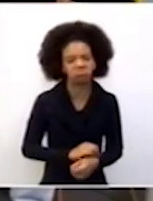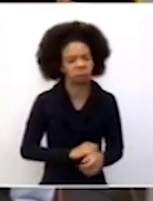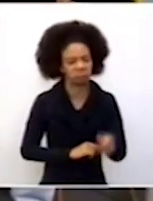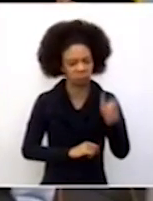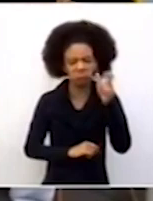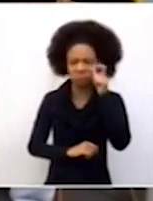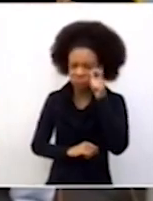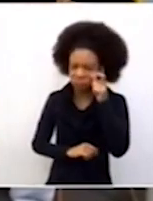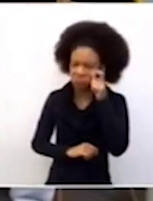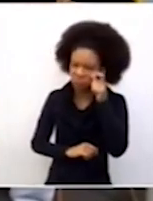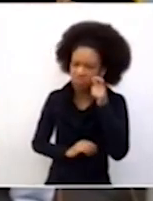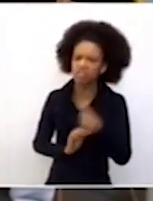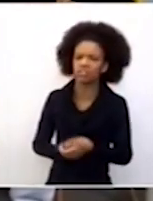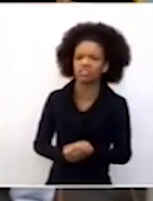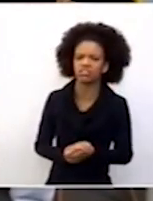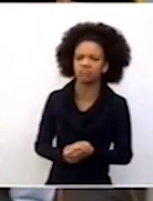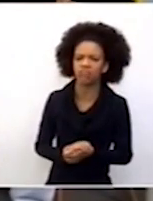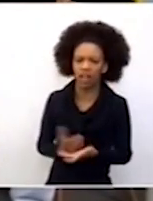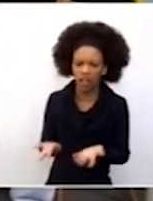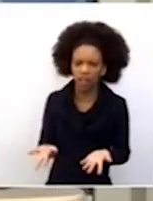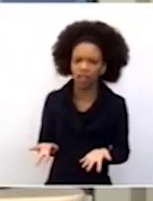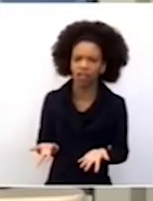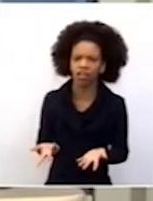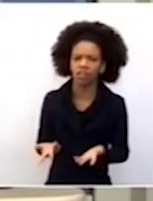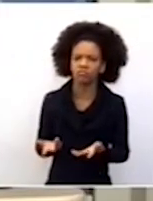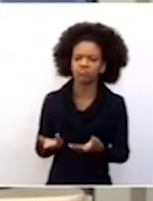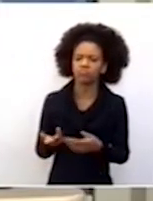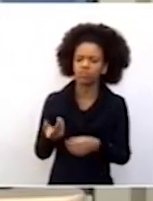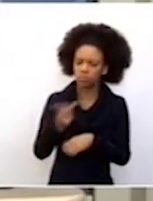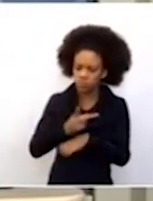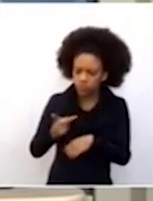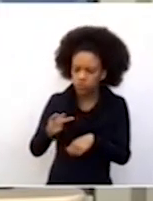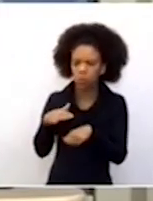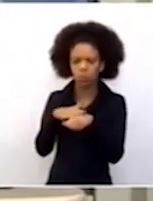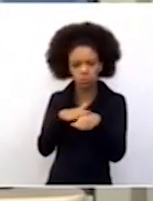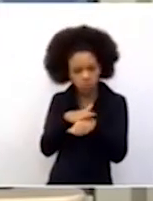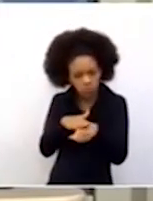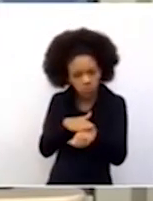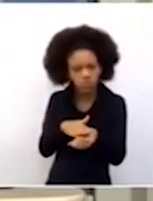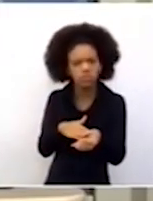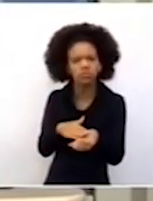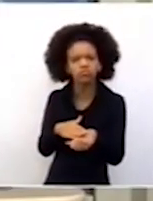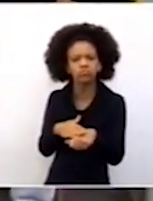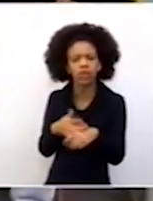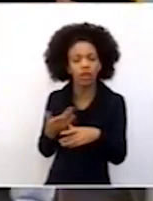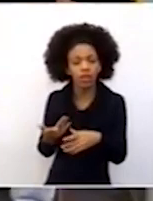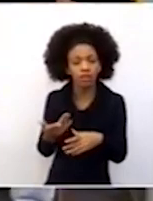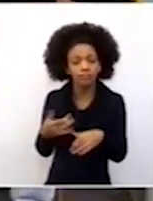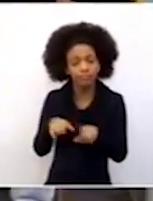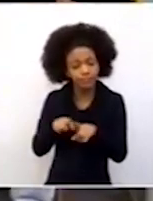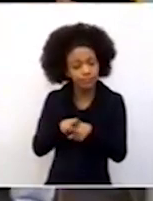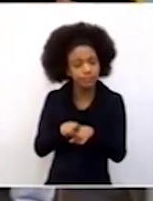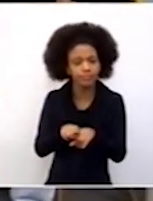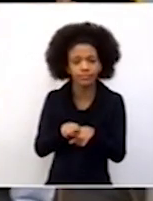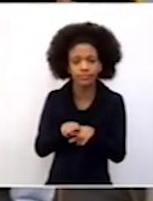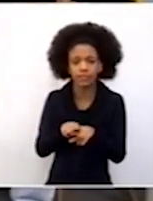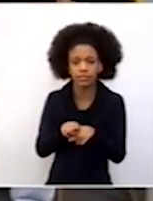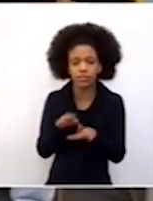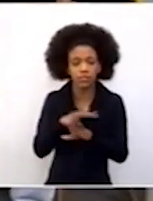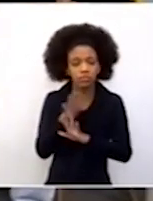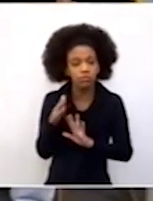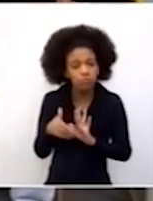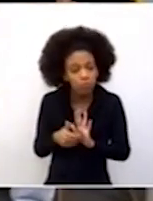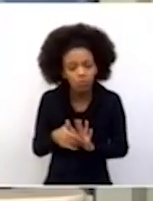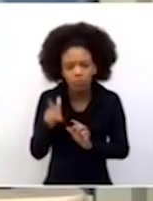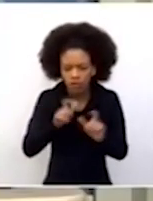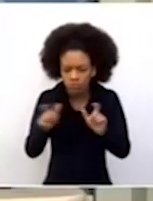dos professores, né, das professoras, né, e também de todo aquele que está nesse âmbito, né, na linha, assim,